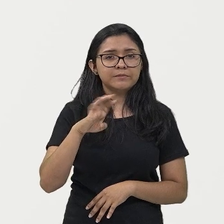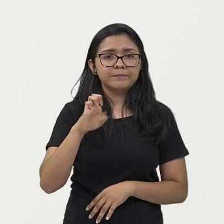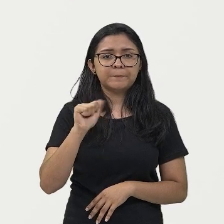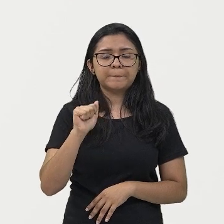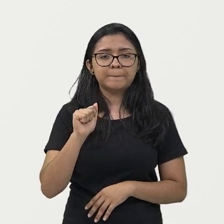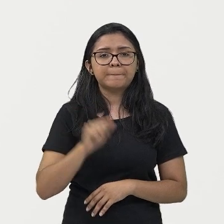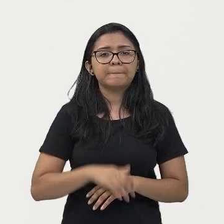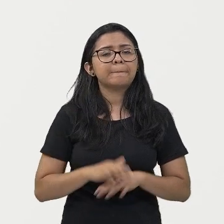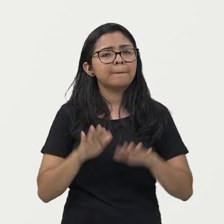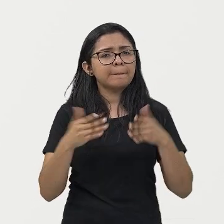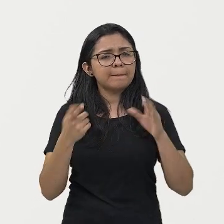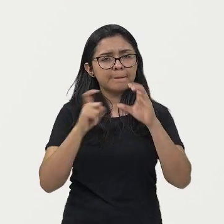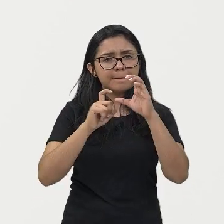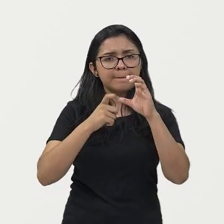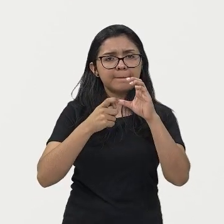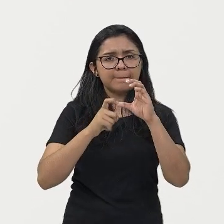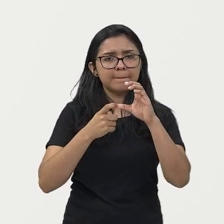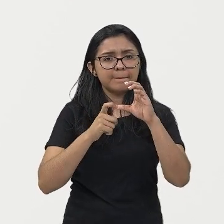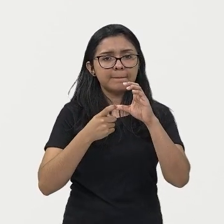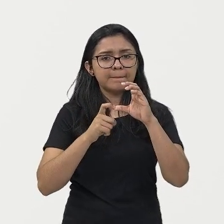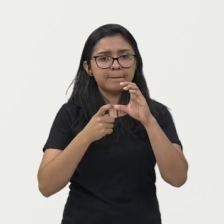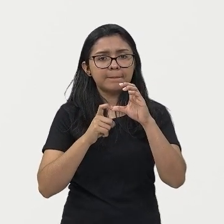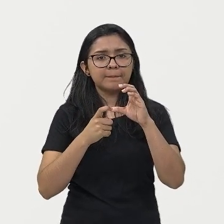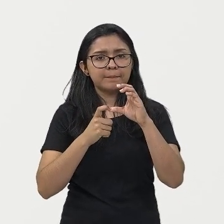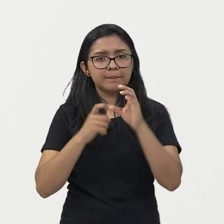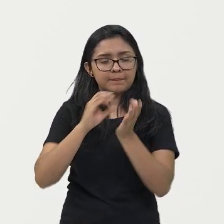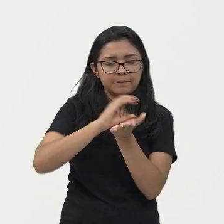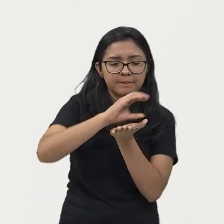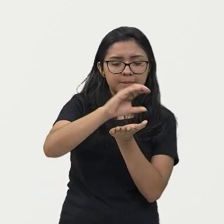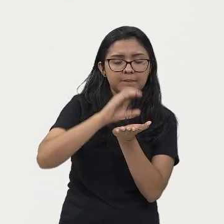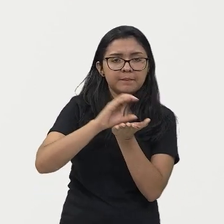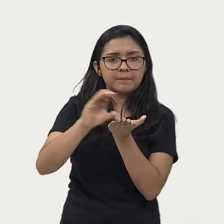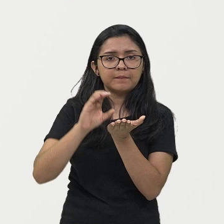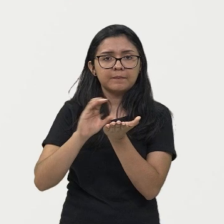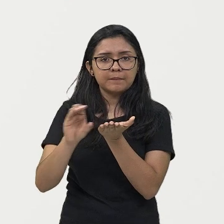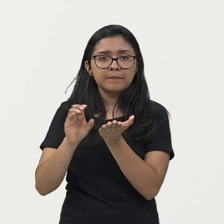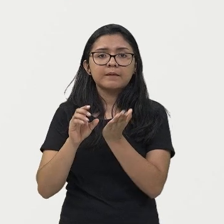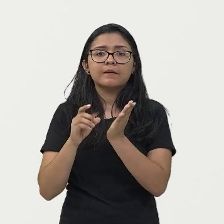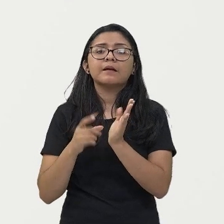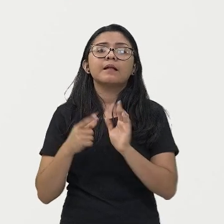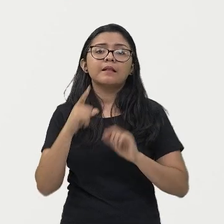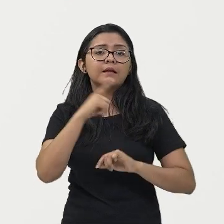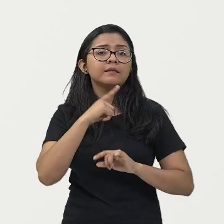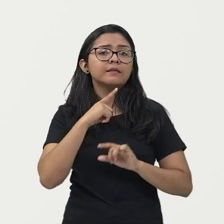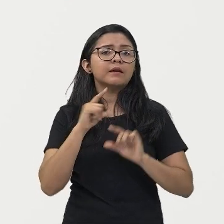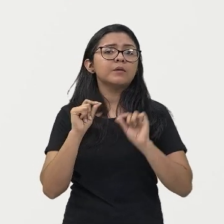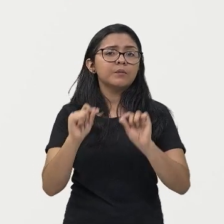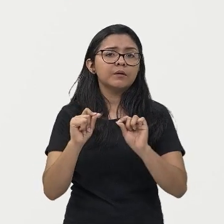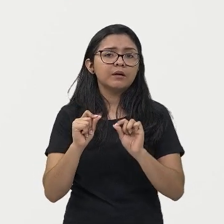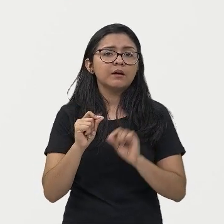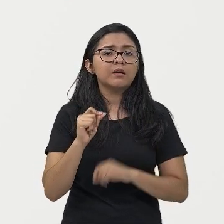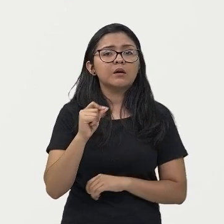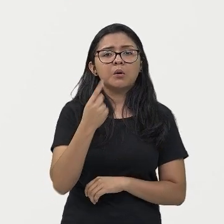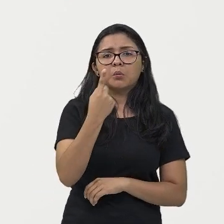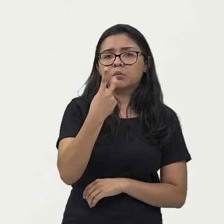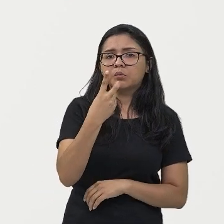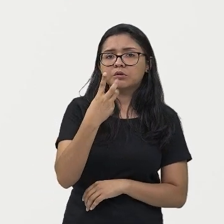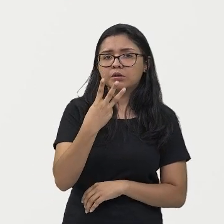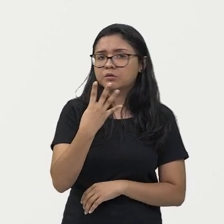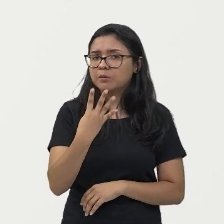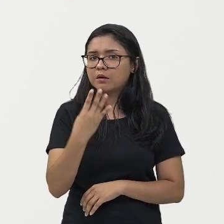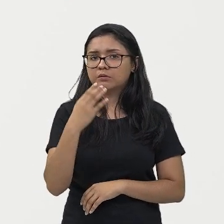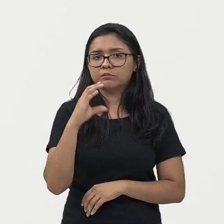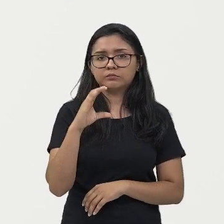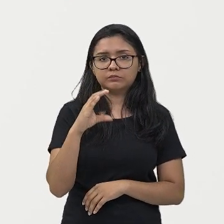quando ela apresenta, né, na cadeia carbônica um carbono terciário e quaternário. Se não tiver